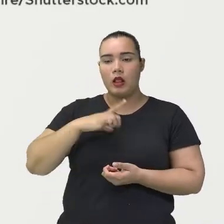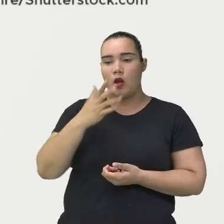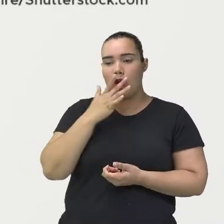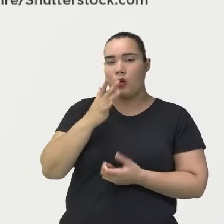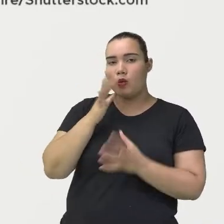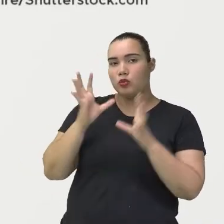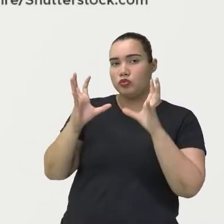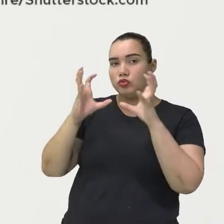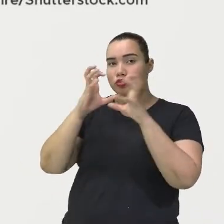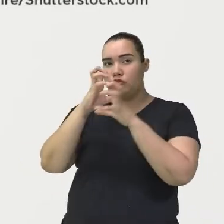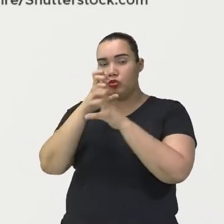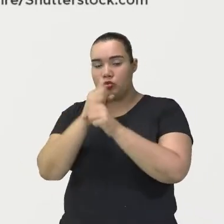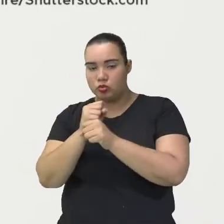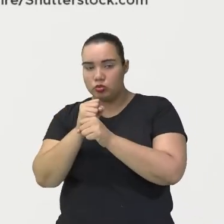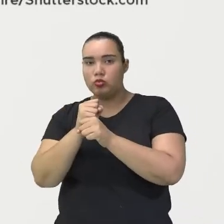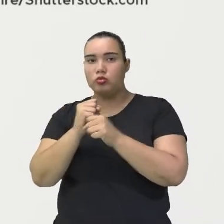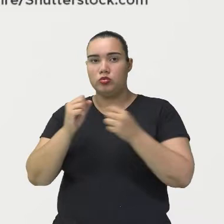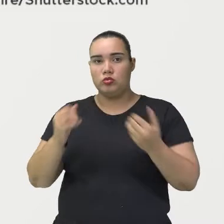escuro,